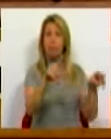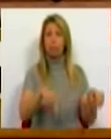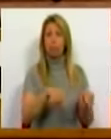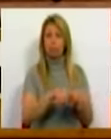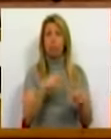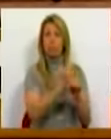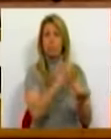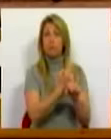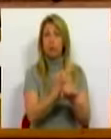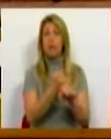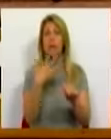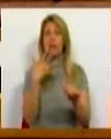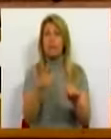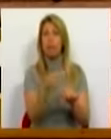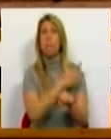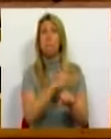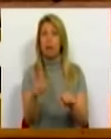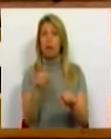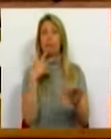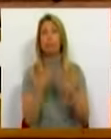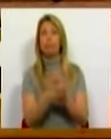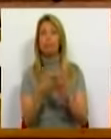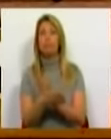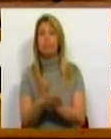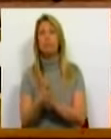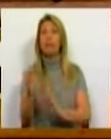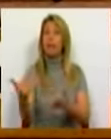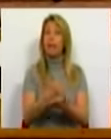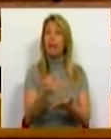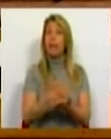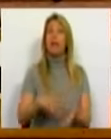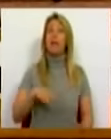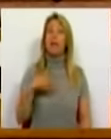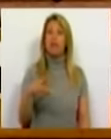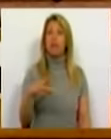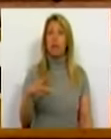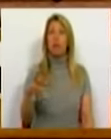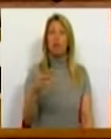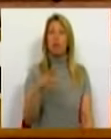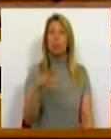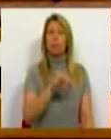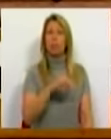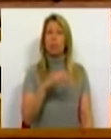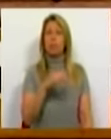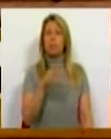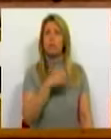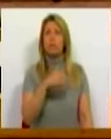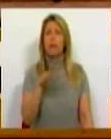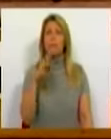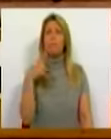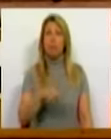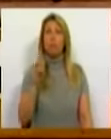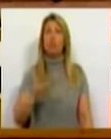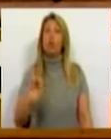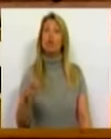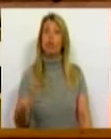trabalho e gera uma riqueza que ronda os 2 mil milhões de euros. O setor do leite conseguiu, ao longo dos